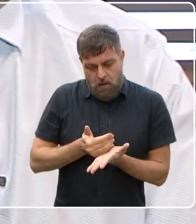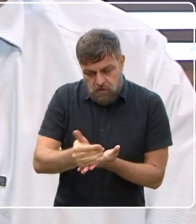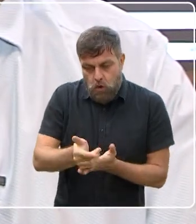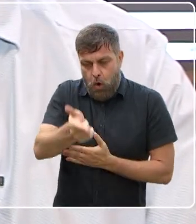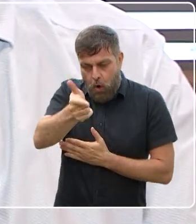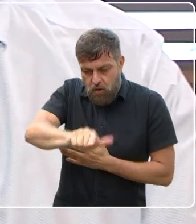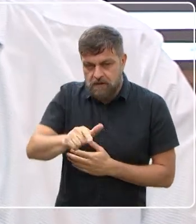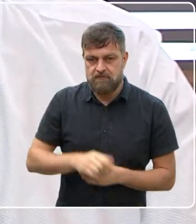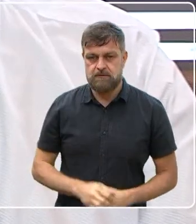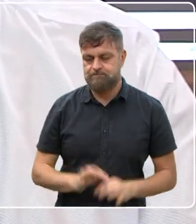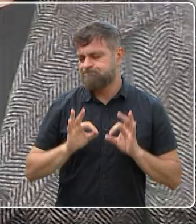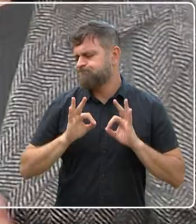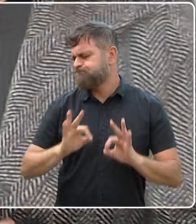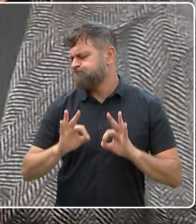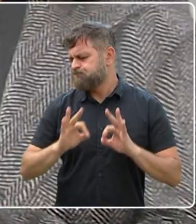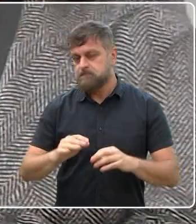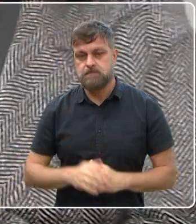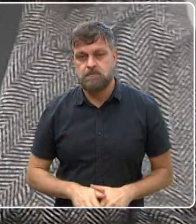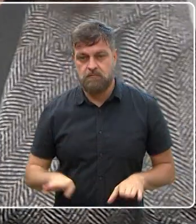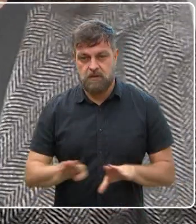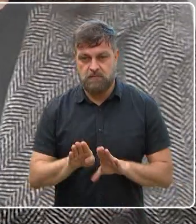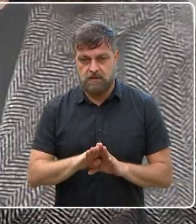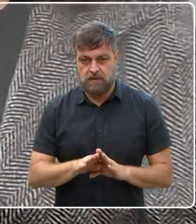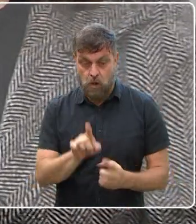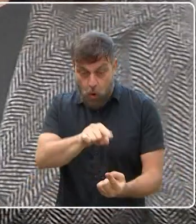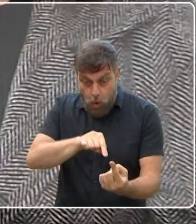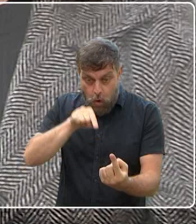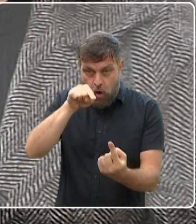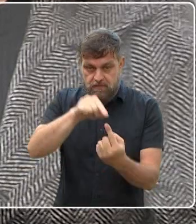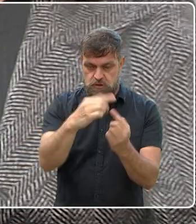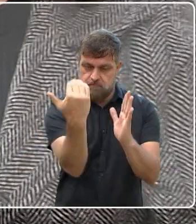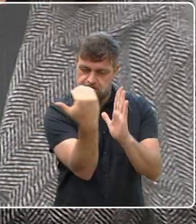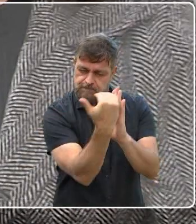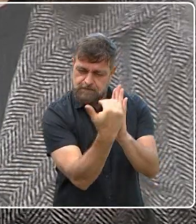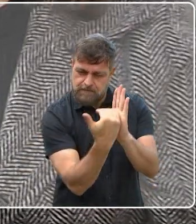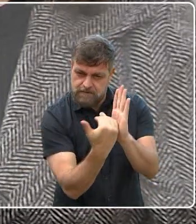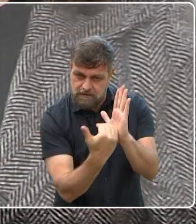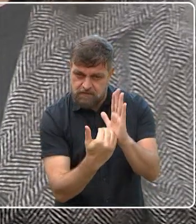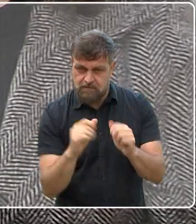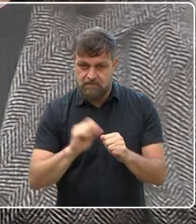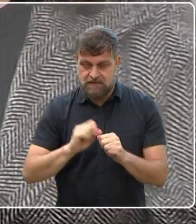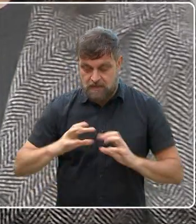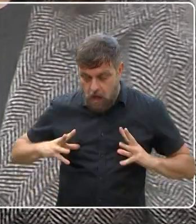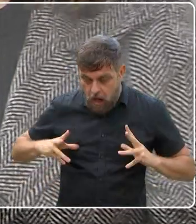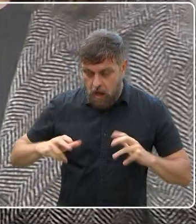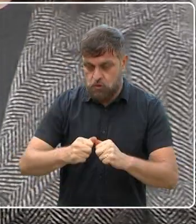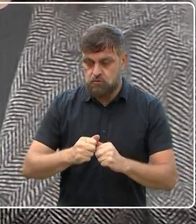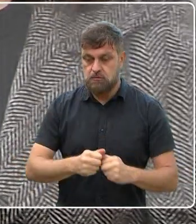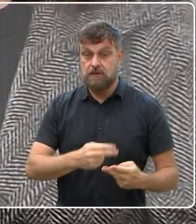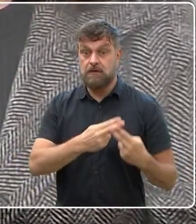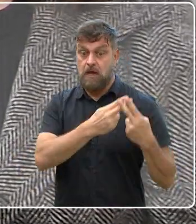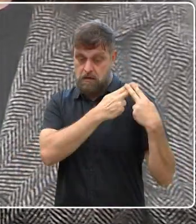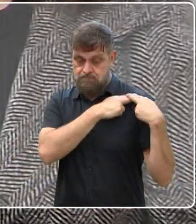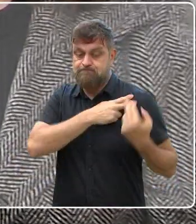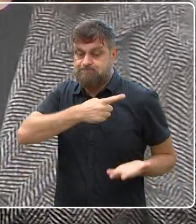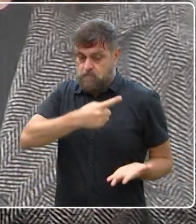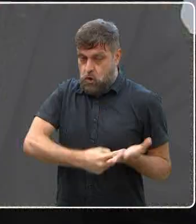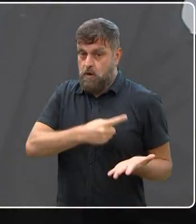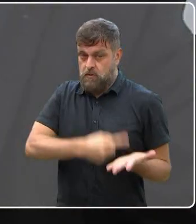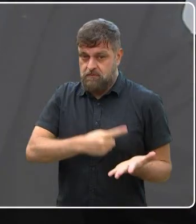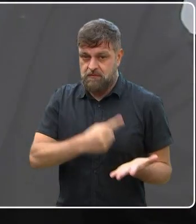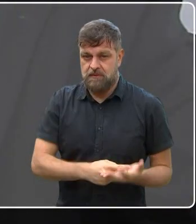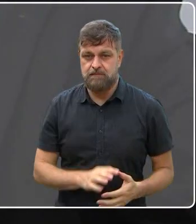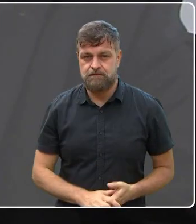novo e as coisas deram certo. É traçar realmente um plano para poder cumprir tudo isso que ele se comprometeu com a